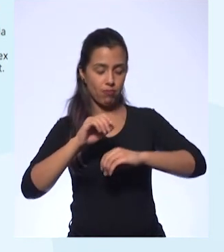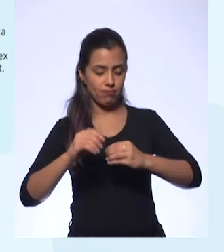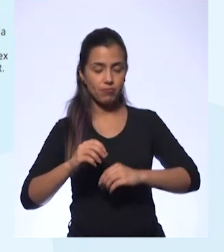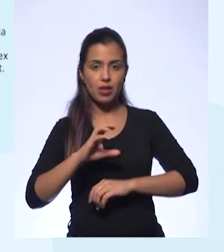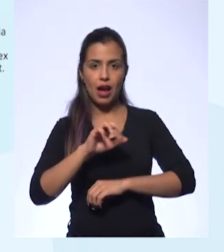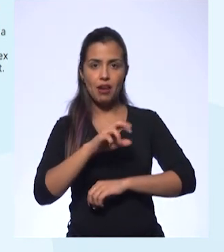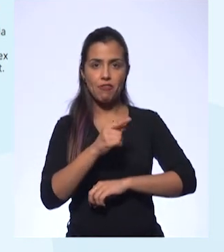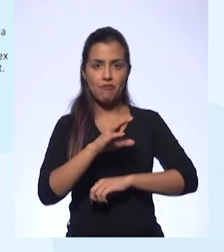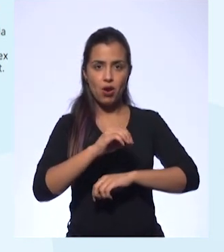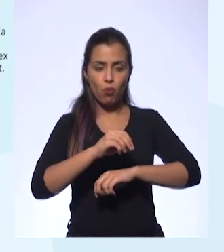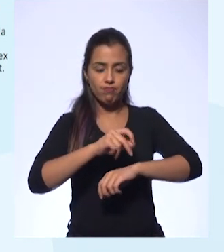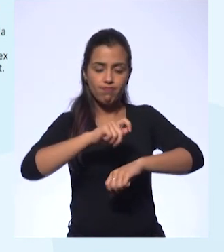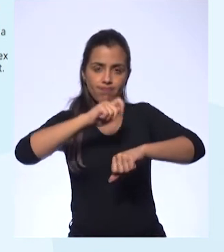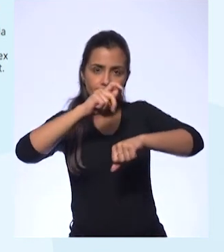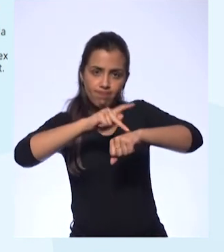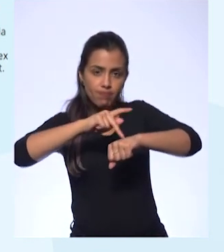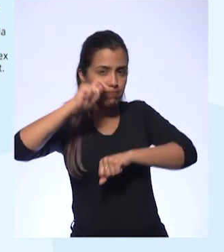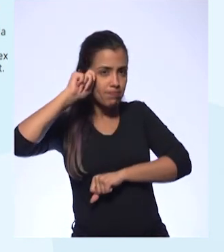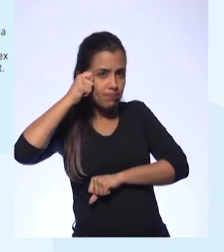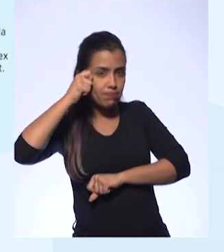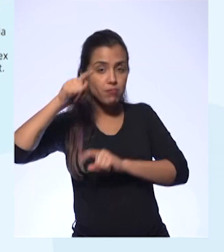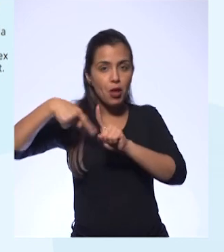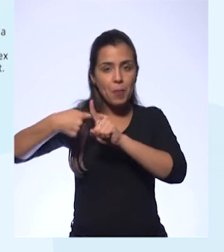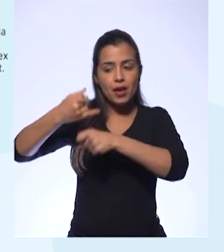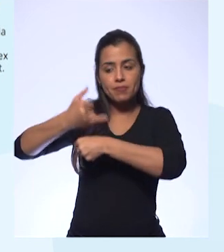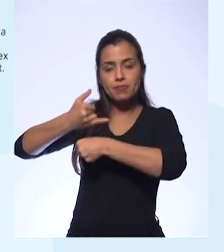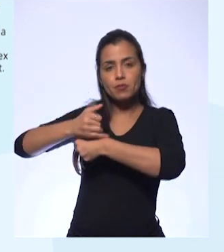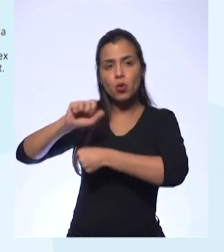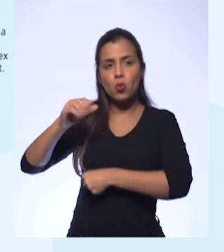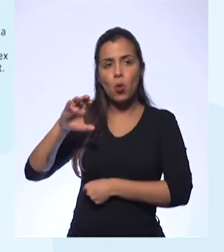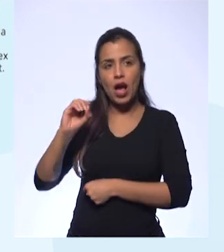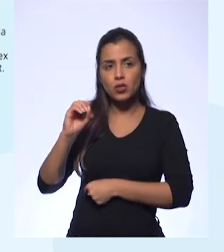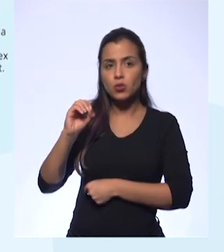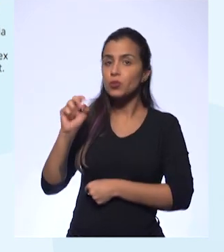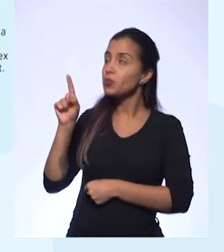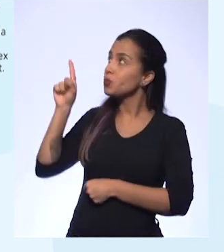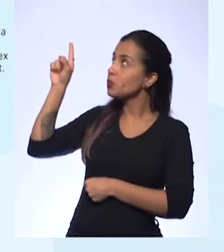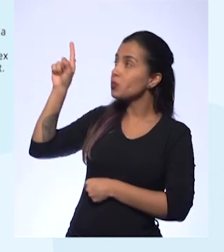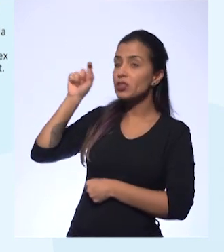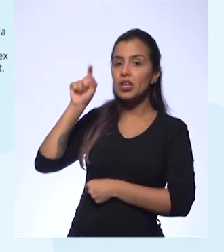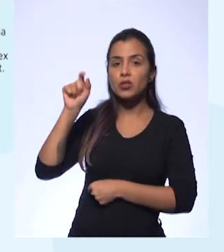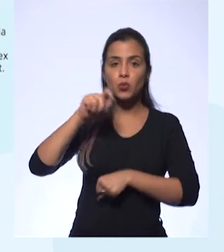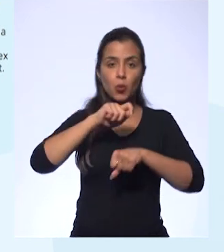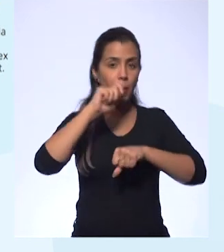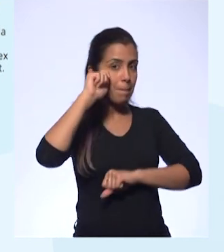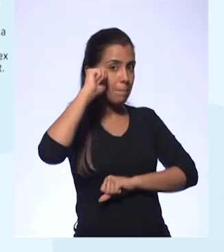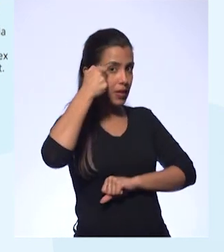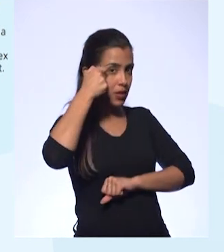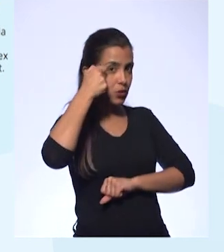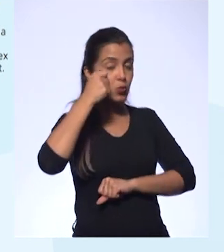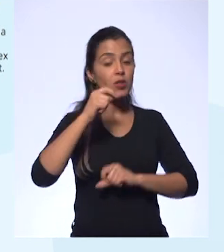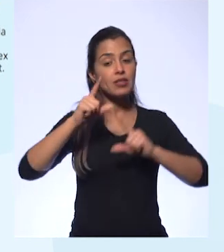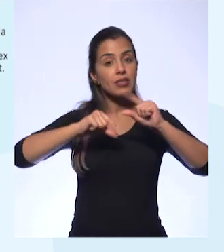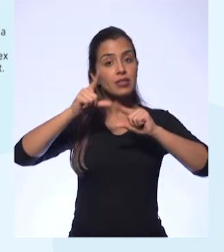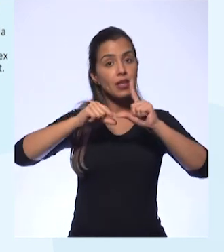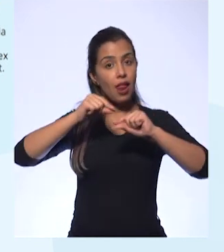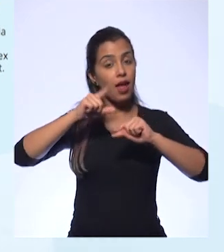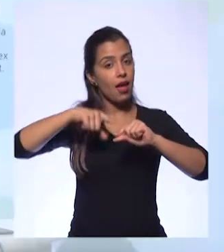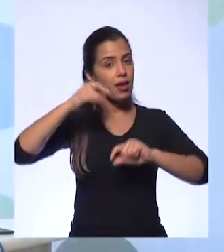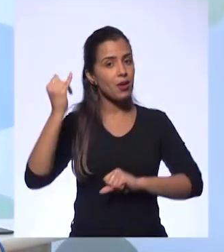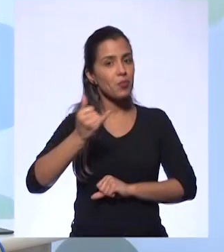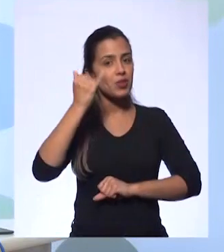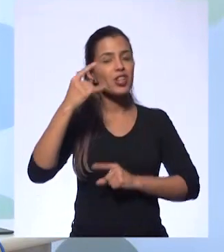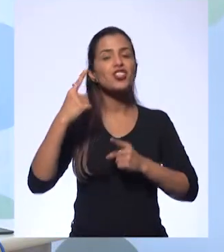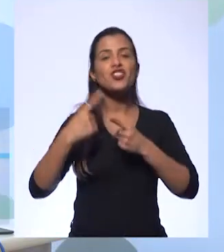aço, tudo bem? E as 12 estrelas representam aí, né, um número aí para os europeus de suma importância, porque